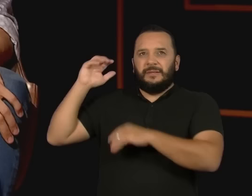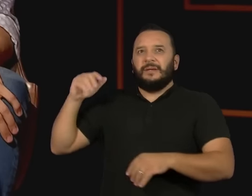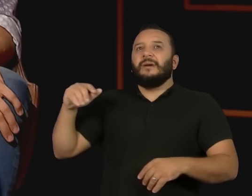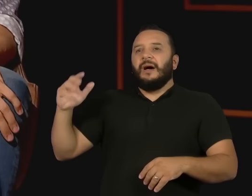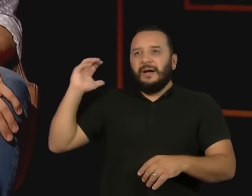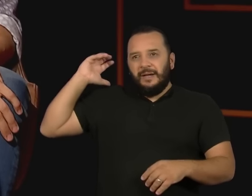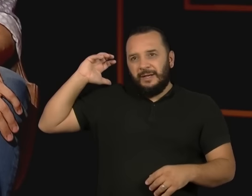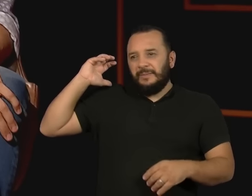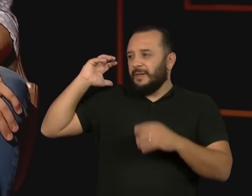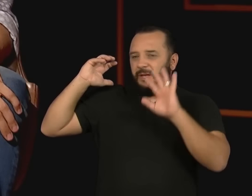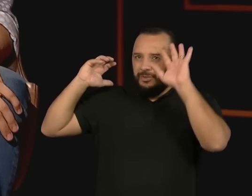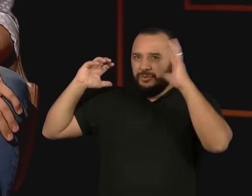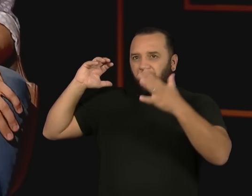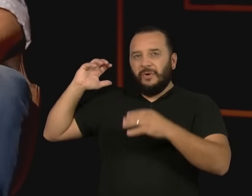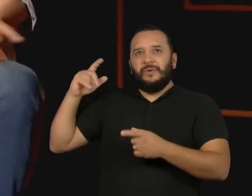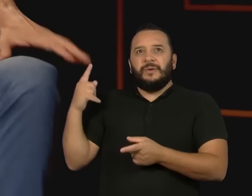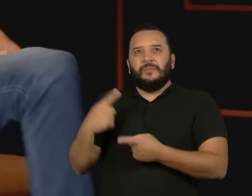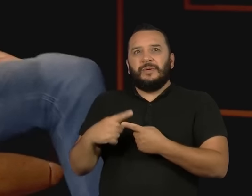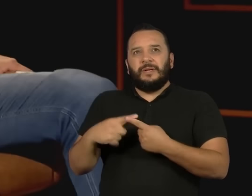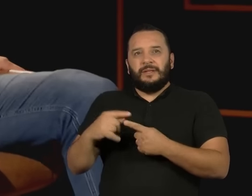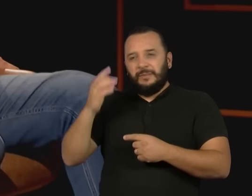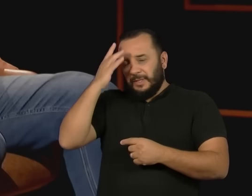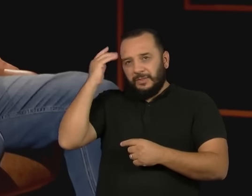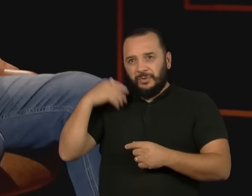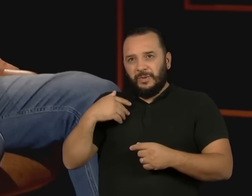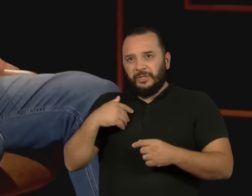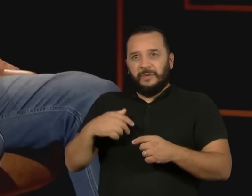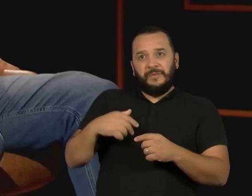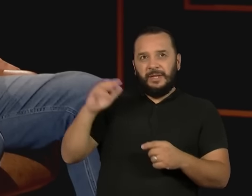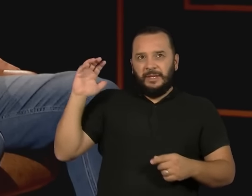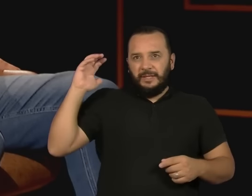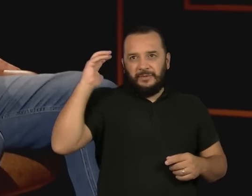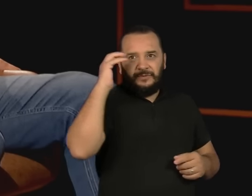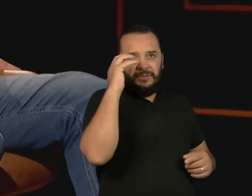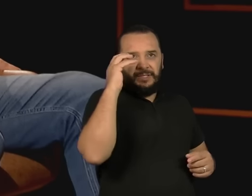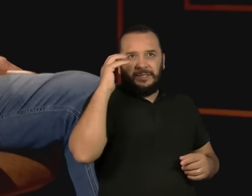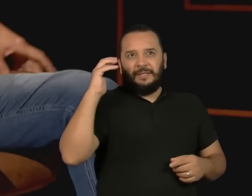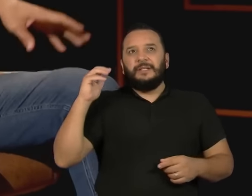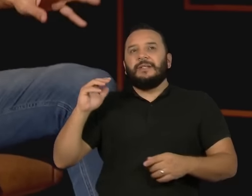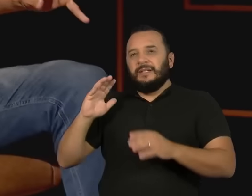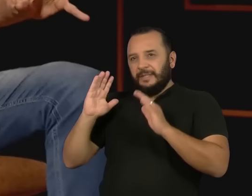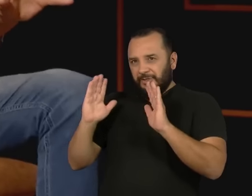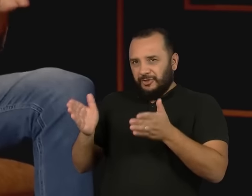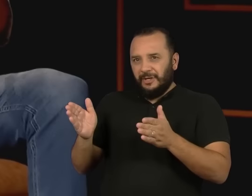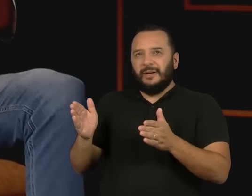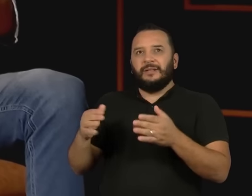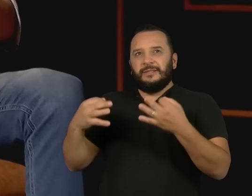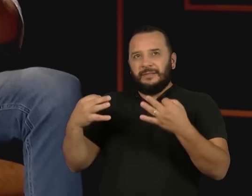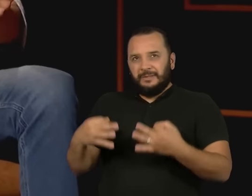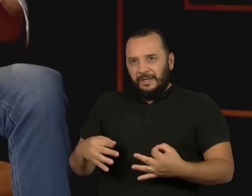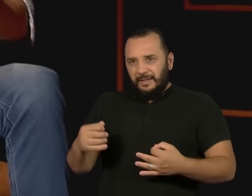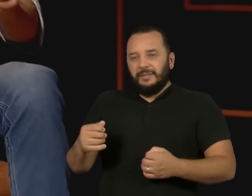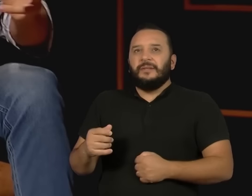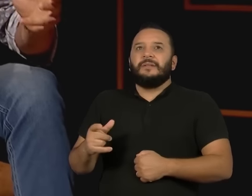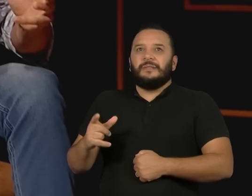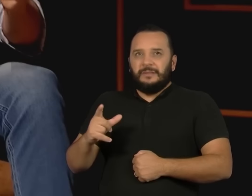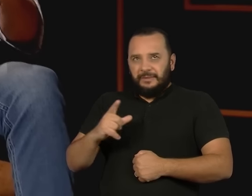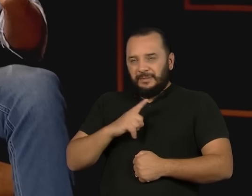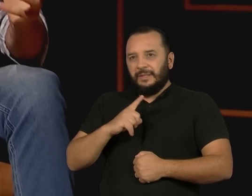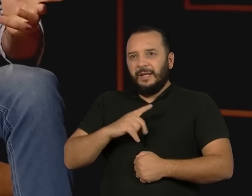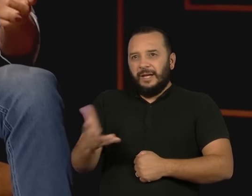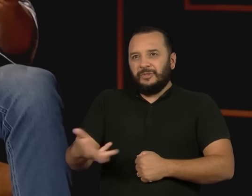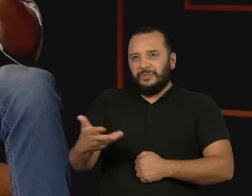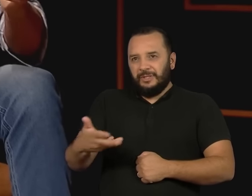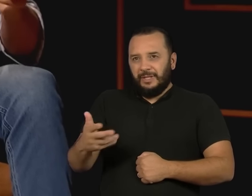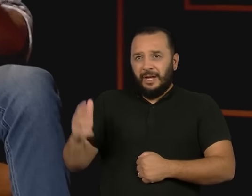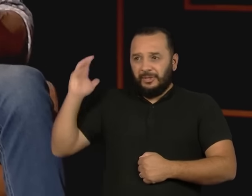mão resolve tudo, porque se o dublê faz assim, a câmera já vira para não pegar a cara do dublê e tal. E ganha em